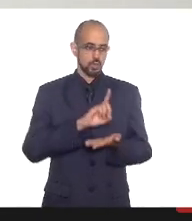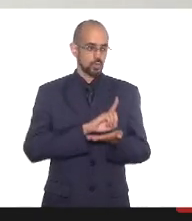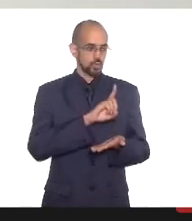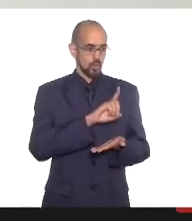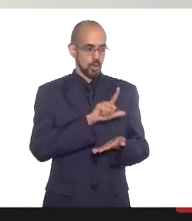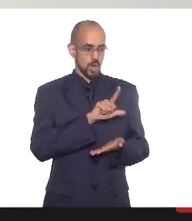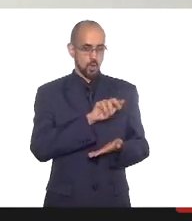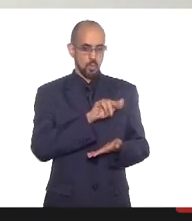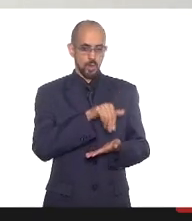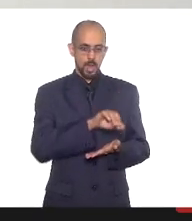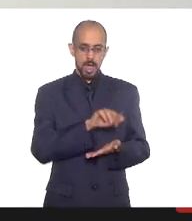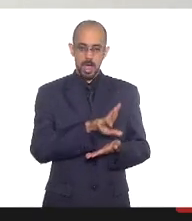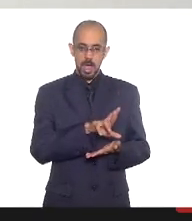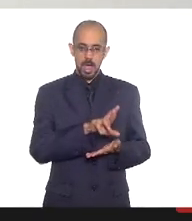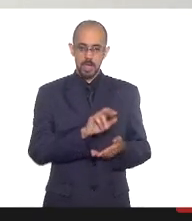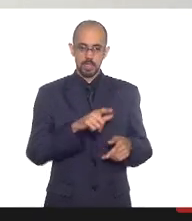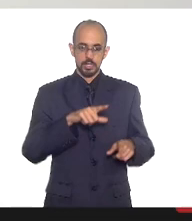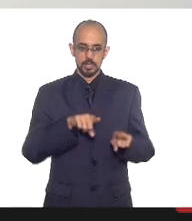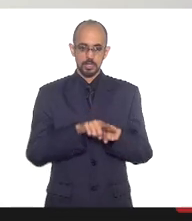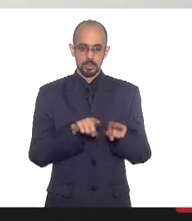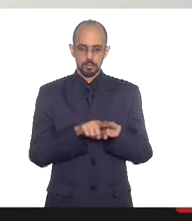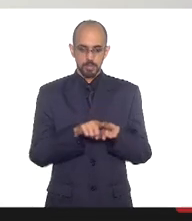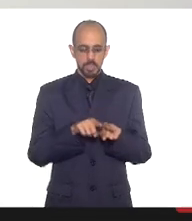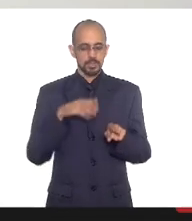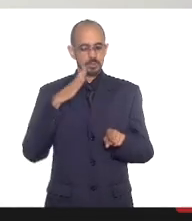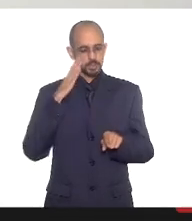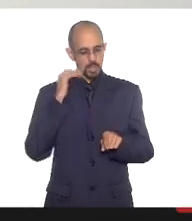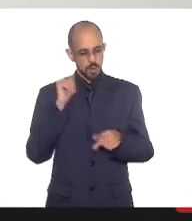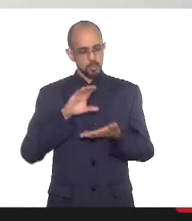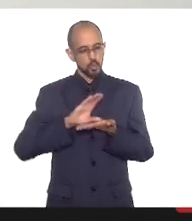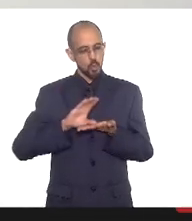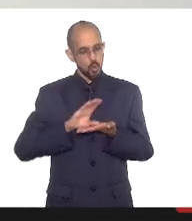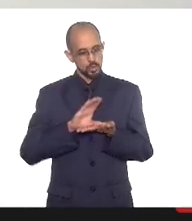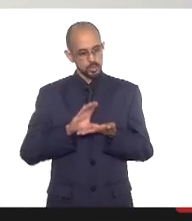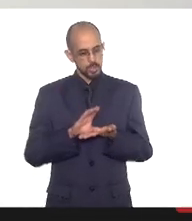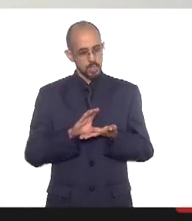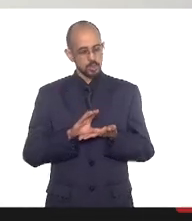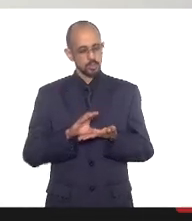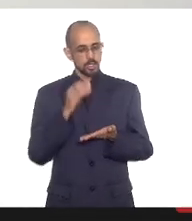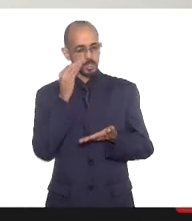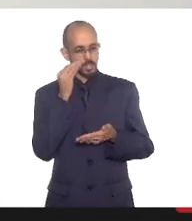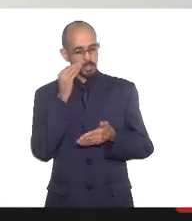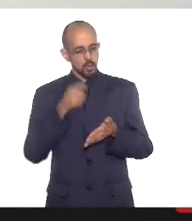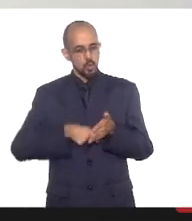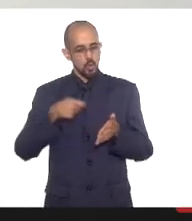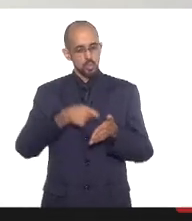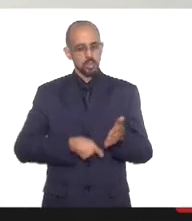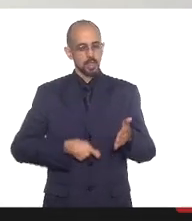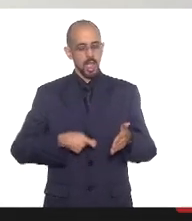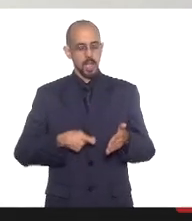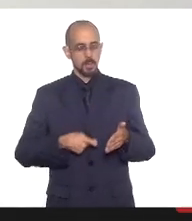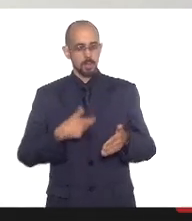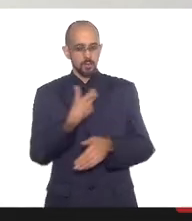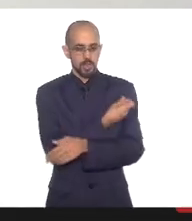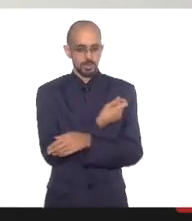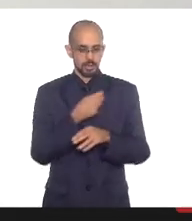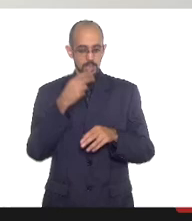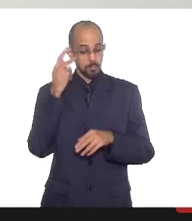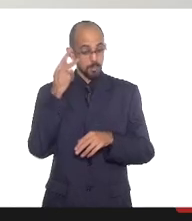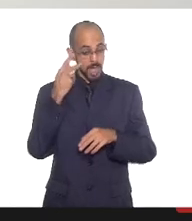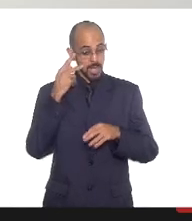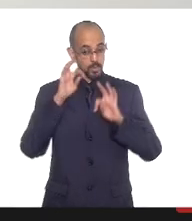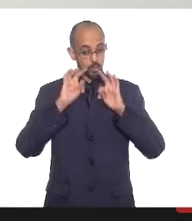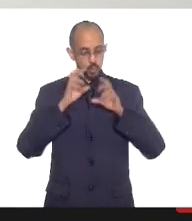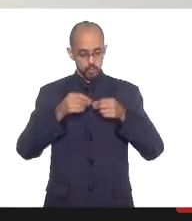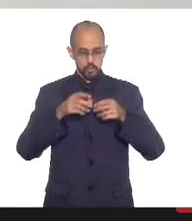sabe de um conselho abraço que estão alinhados na busca de vacina para todos e todas na verdade de novo como o